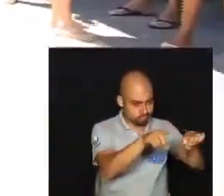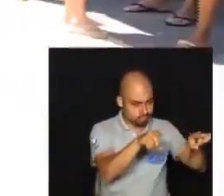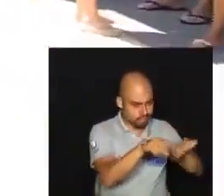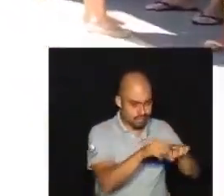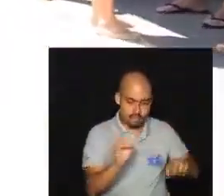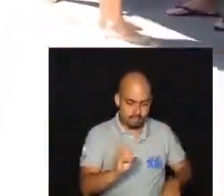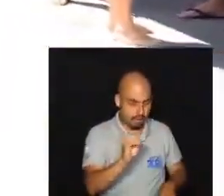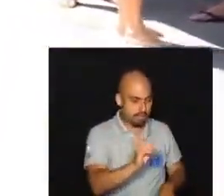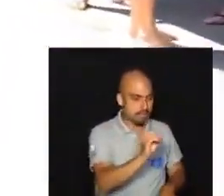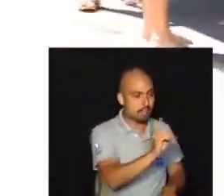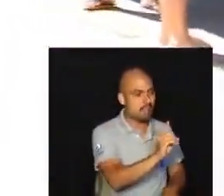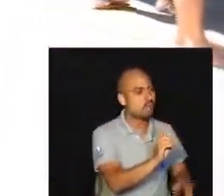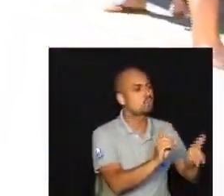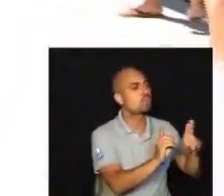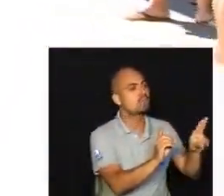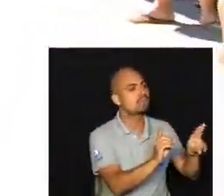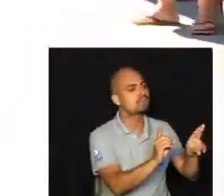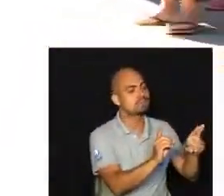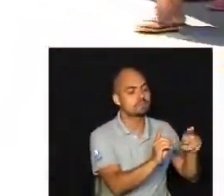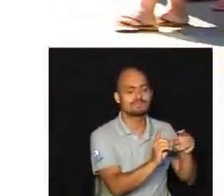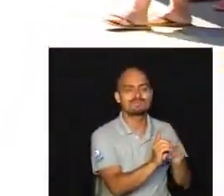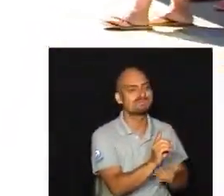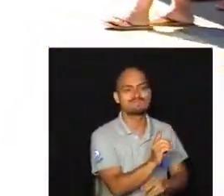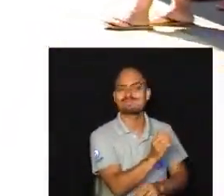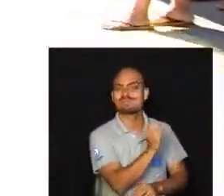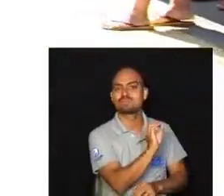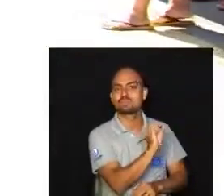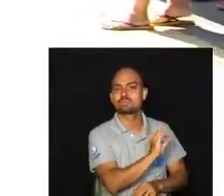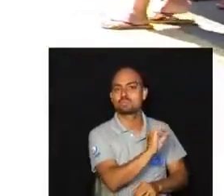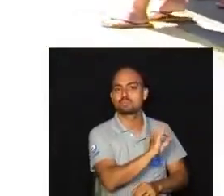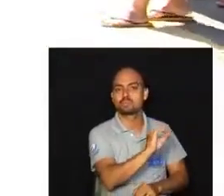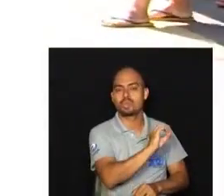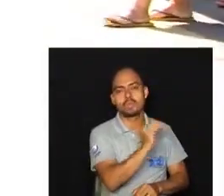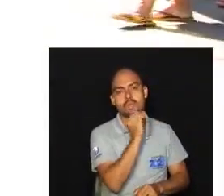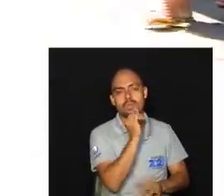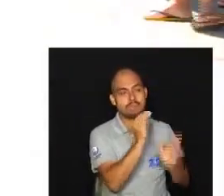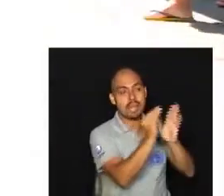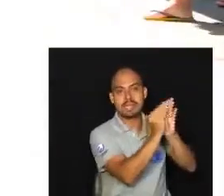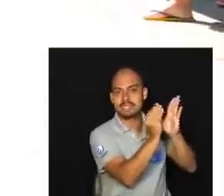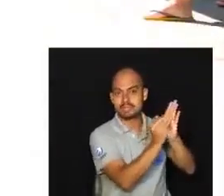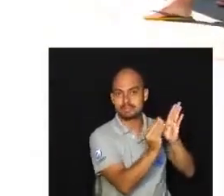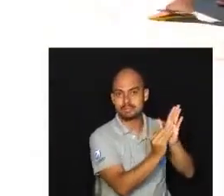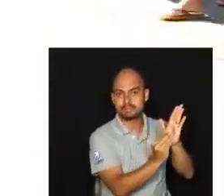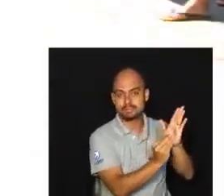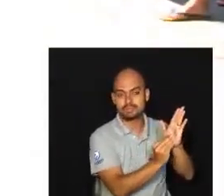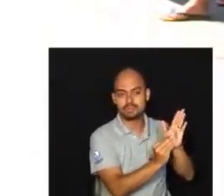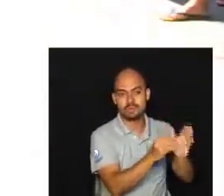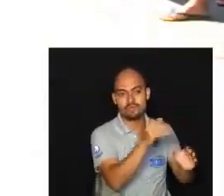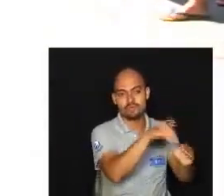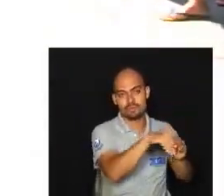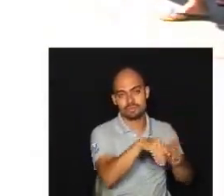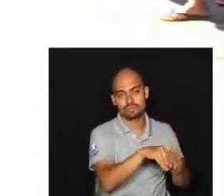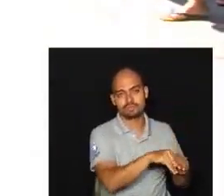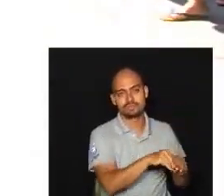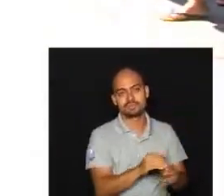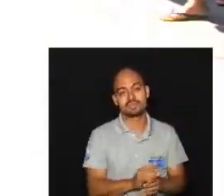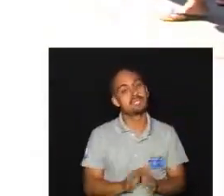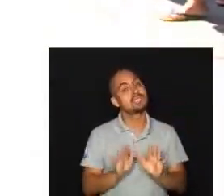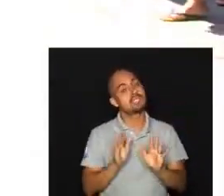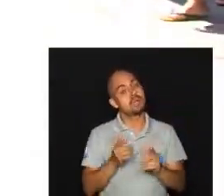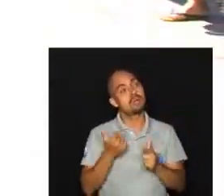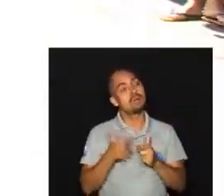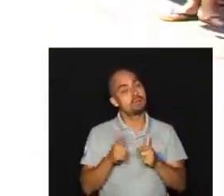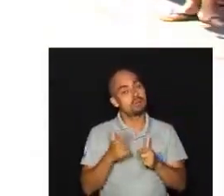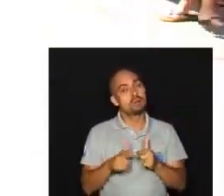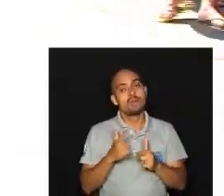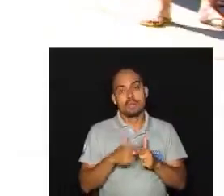e chega lá, o nome dela não está, digamos que naquela lista de votação quando você chega. Então também